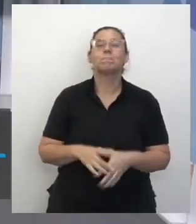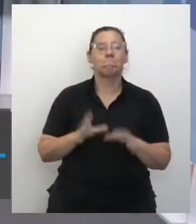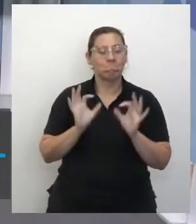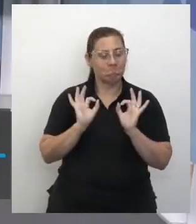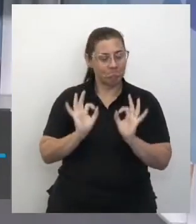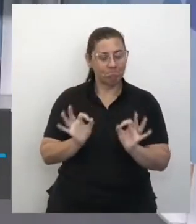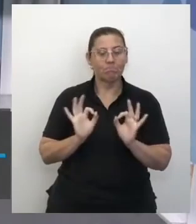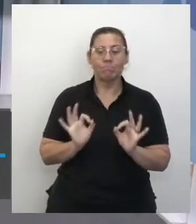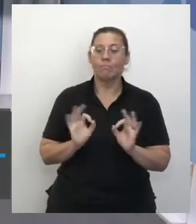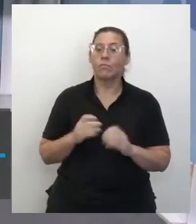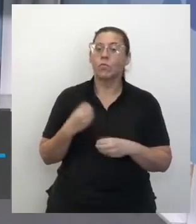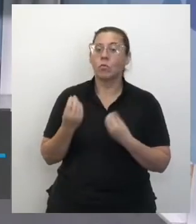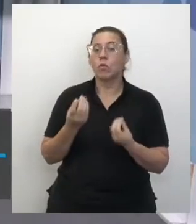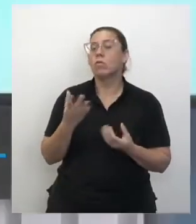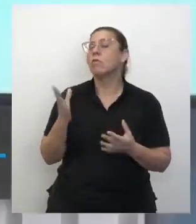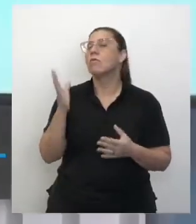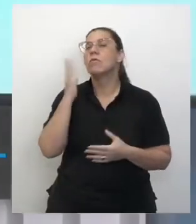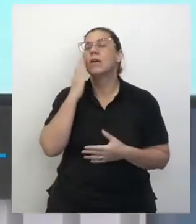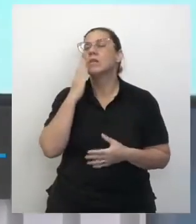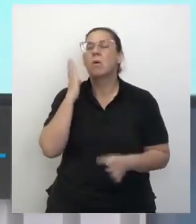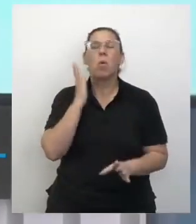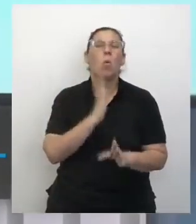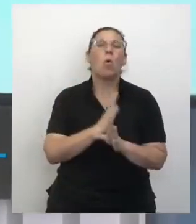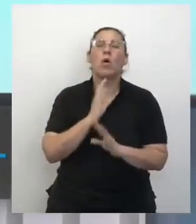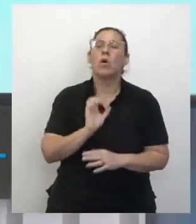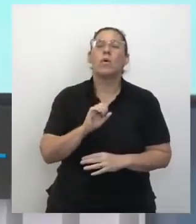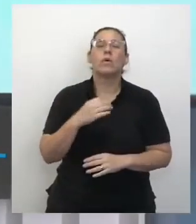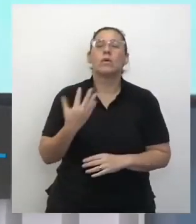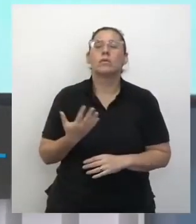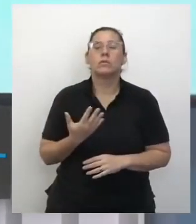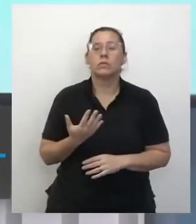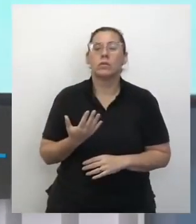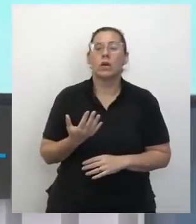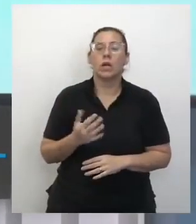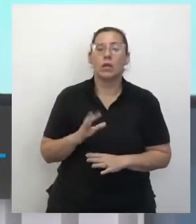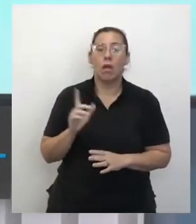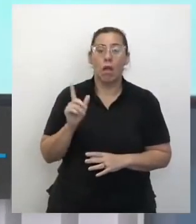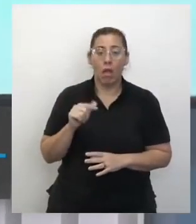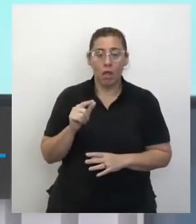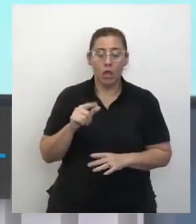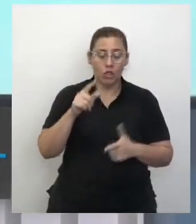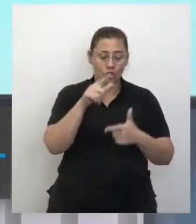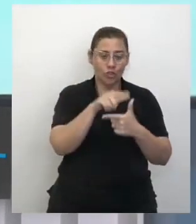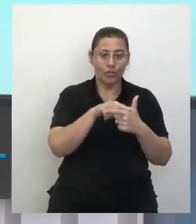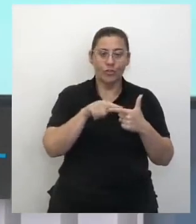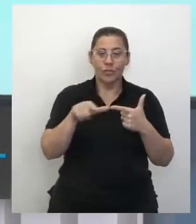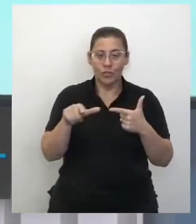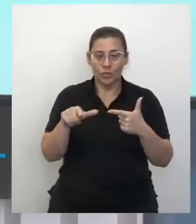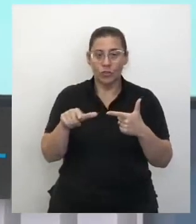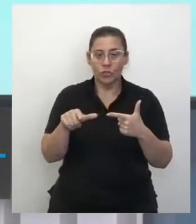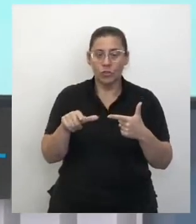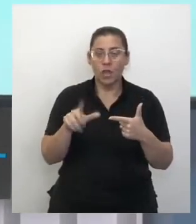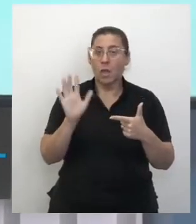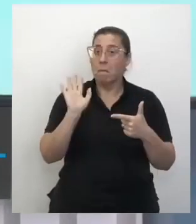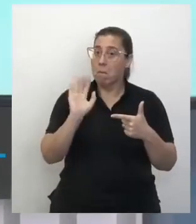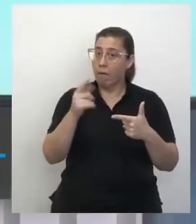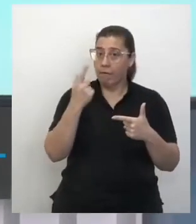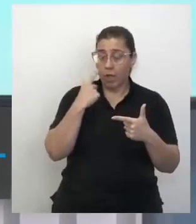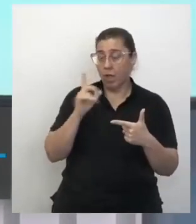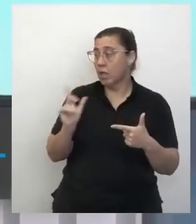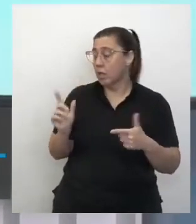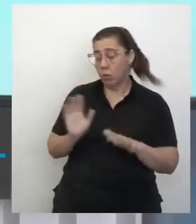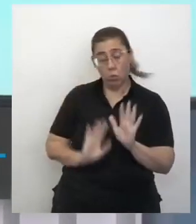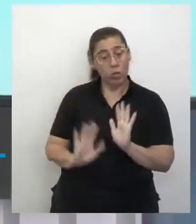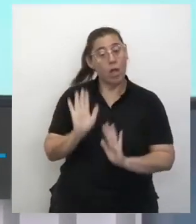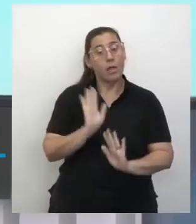bem. Gente, como a gente faz para descobrir quantas vezes uma coisa é maior que a outra? A gente divide. Tá certo? Só que veja, tem que tomar